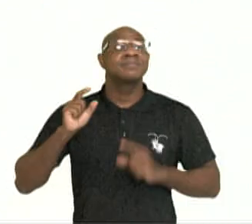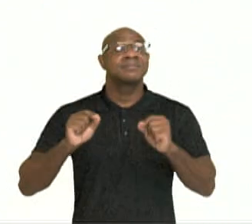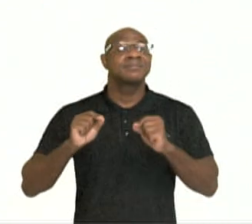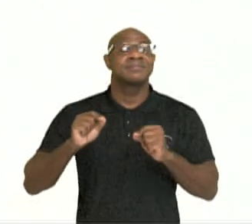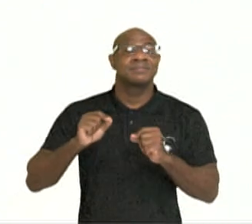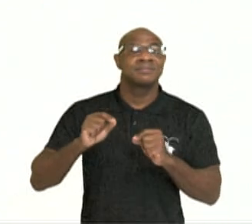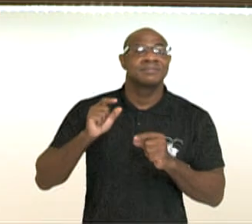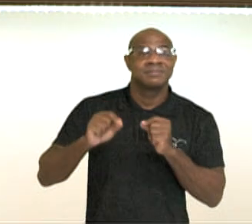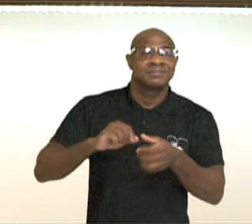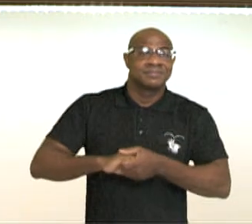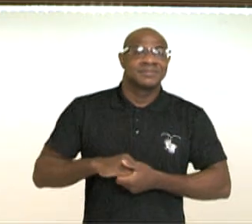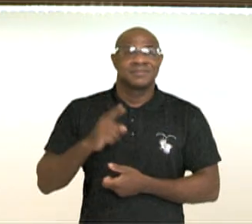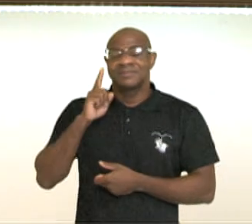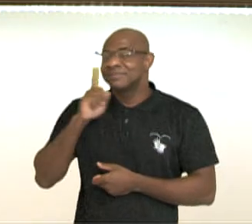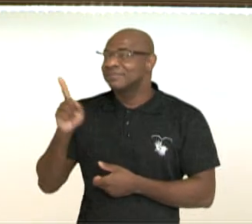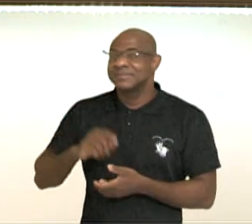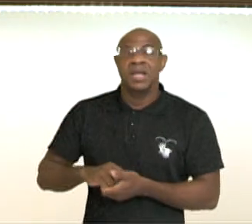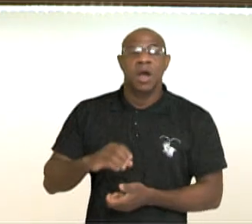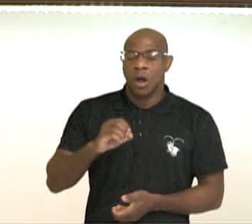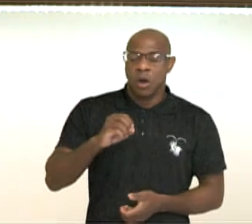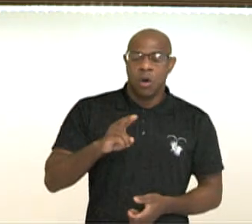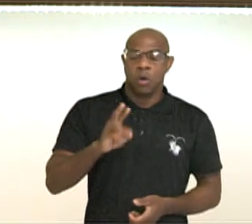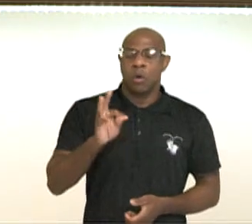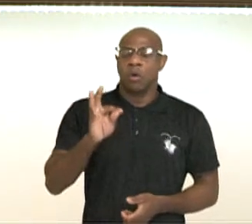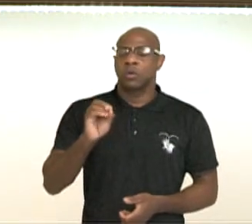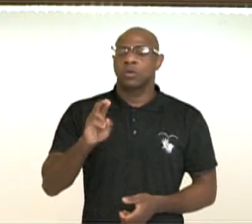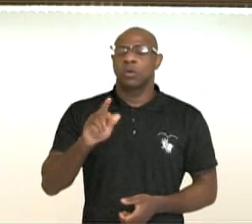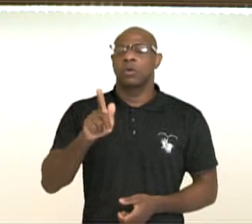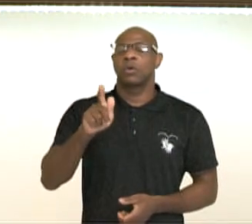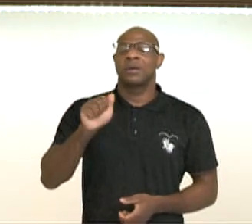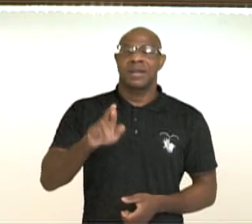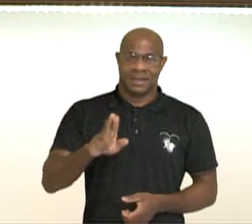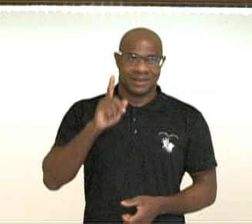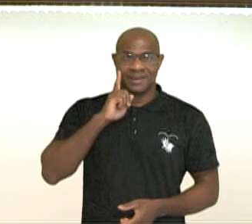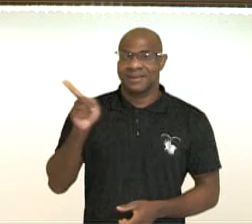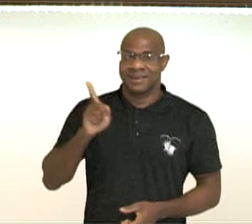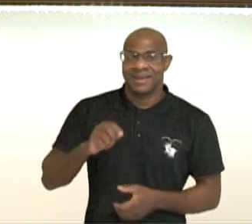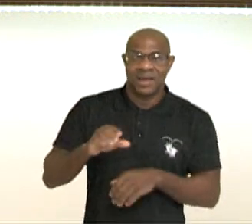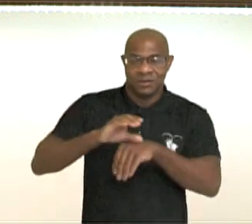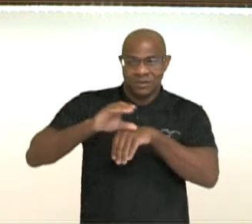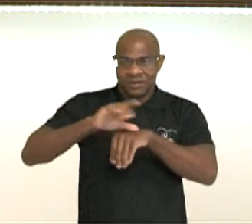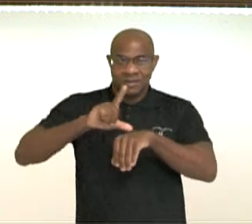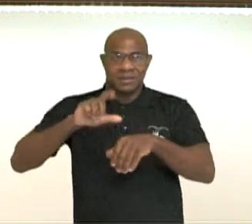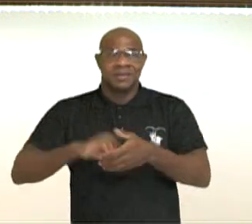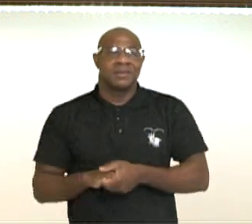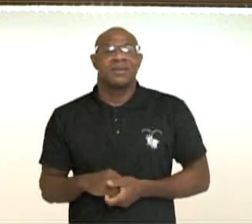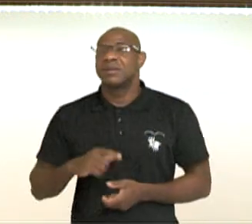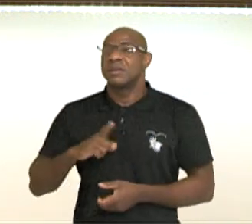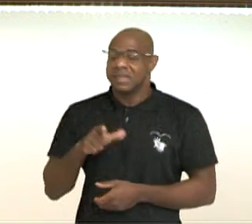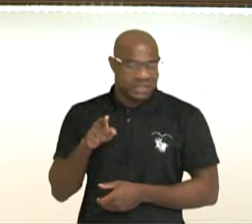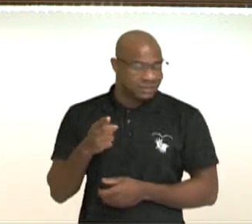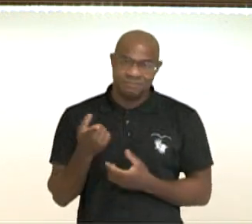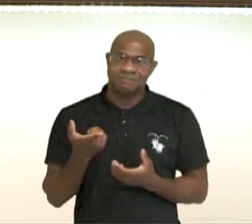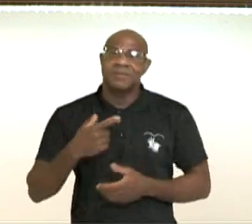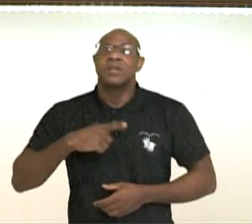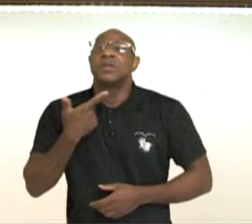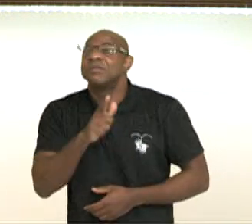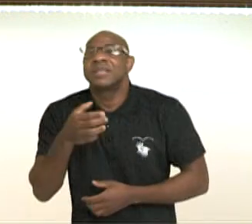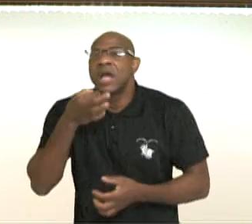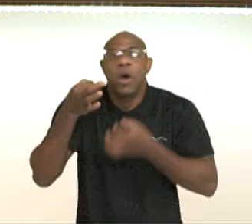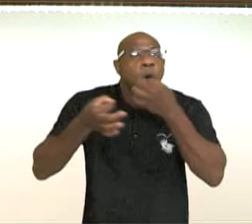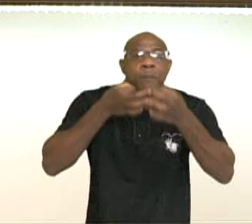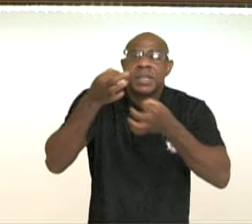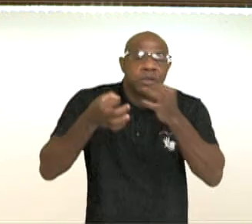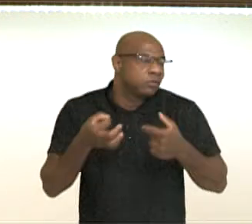primeira Constituição do Brasil. O que isso quer dizer? Ele não vai promulgar ela, ele não vai ter a participação de outros